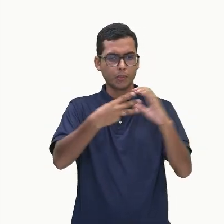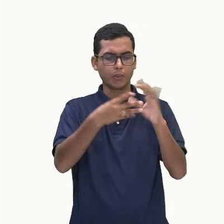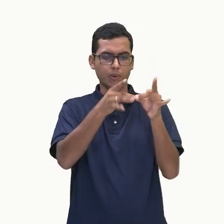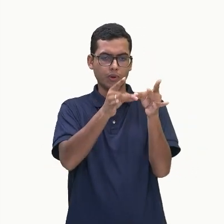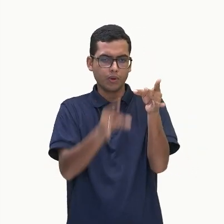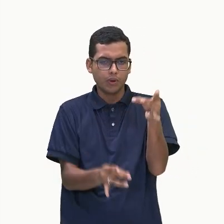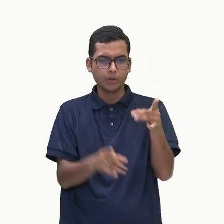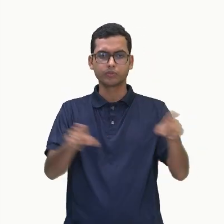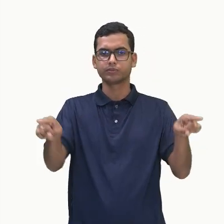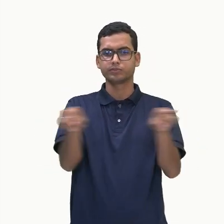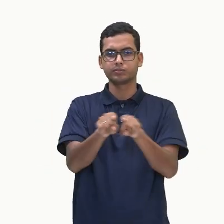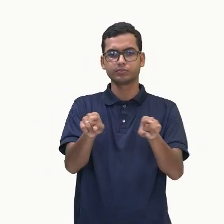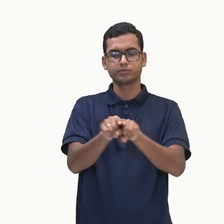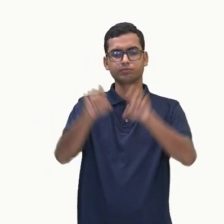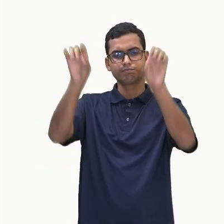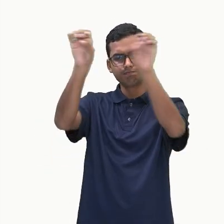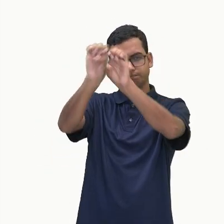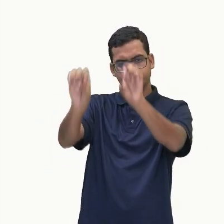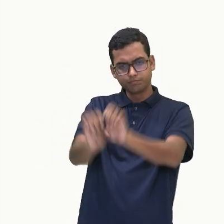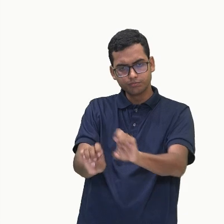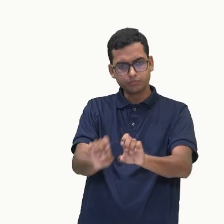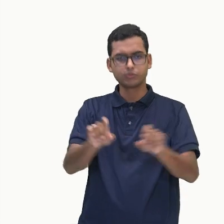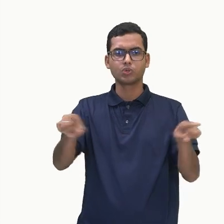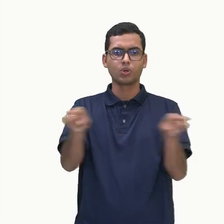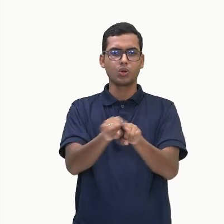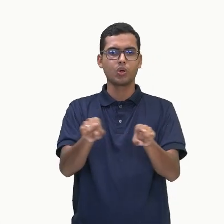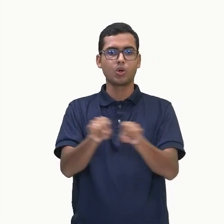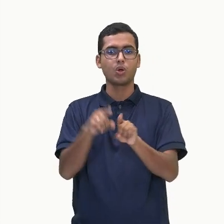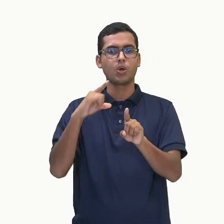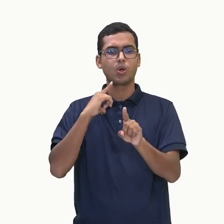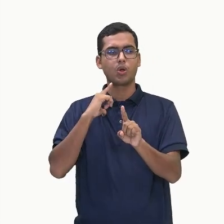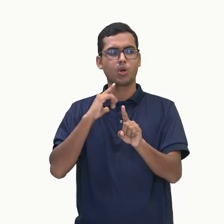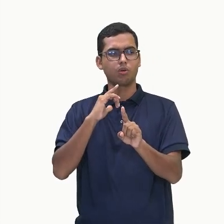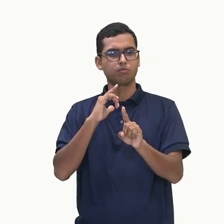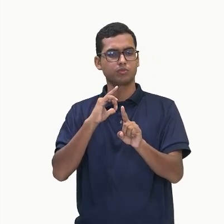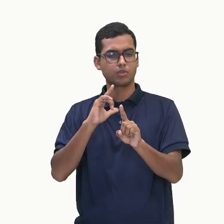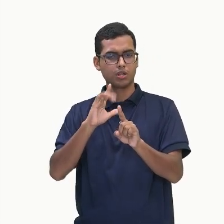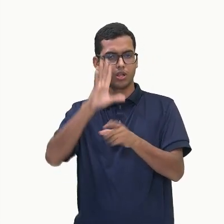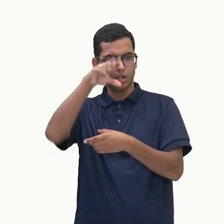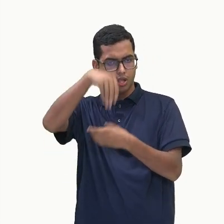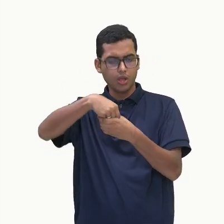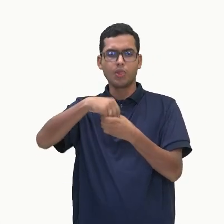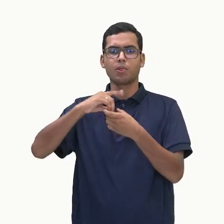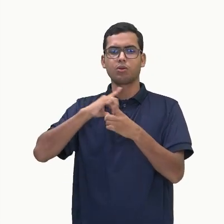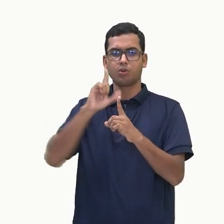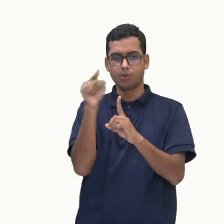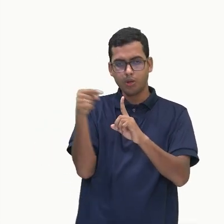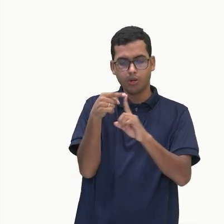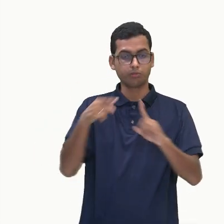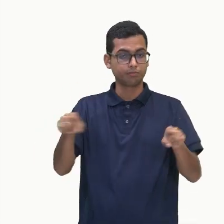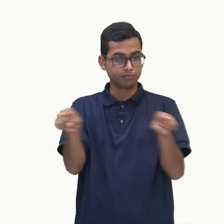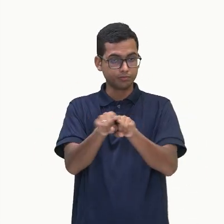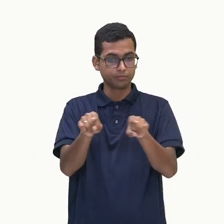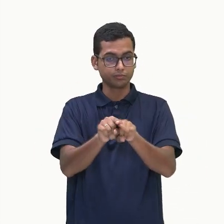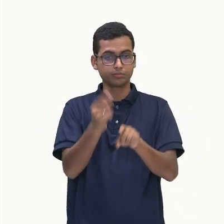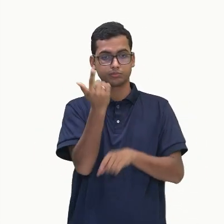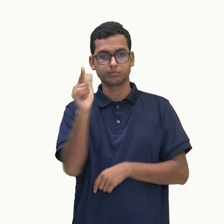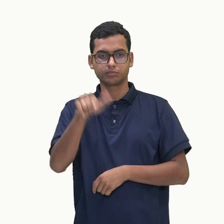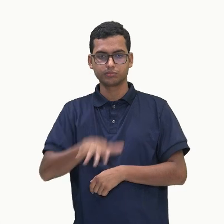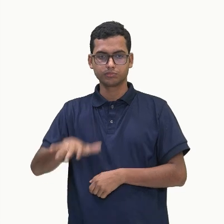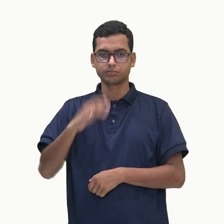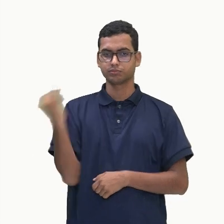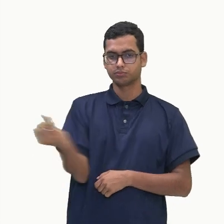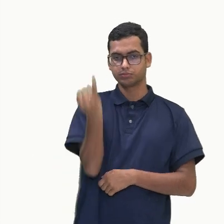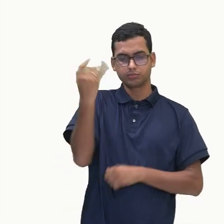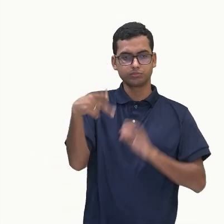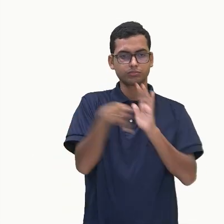células, as suas estruturas e funções. Também uma outra área muito importante da